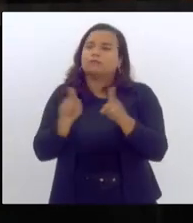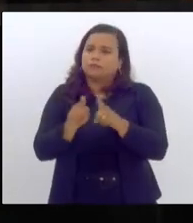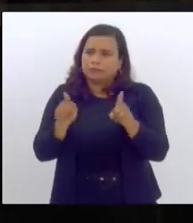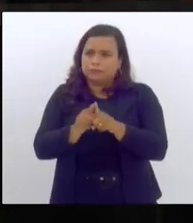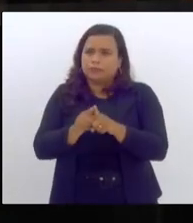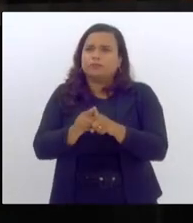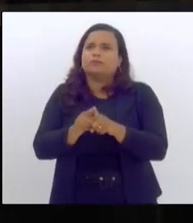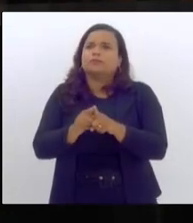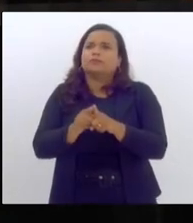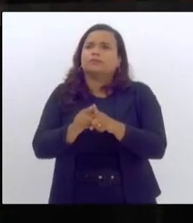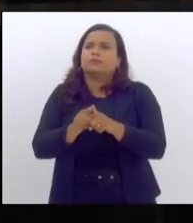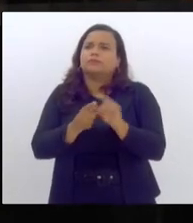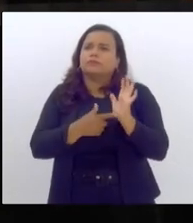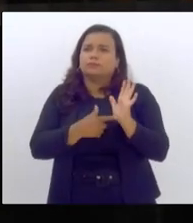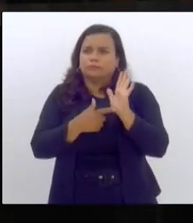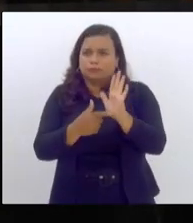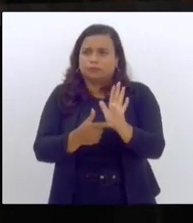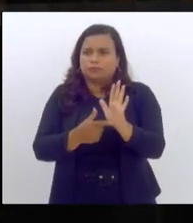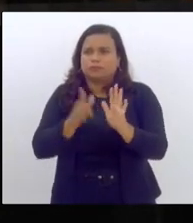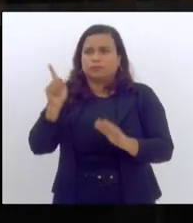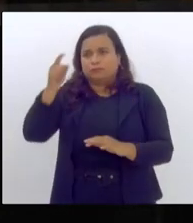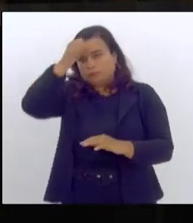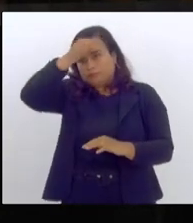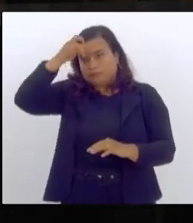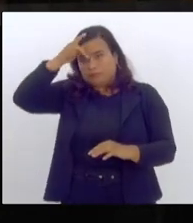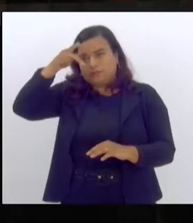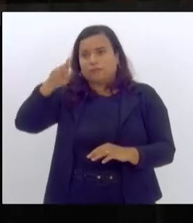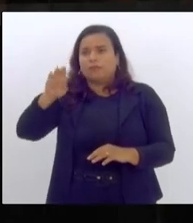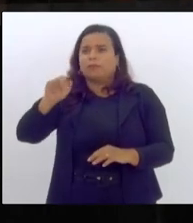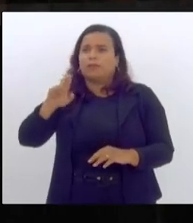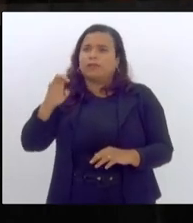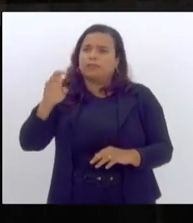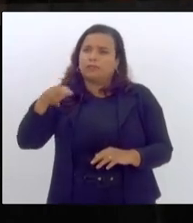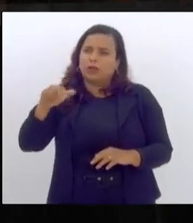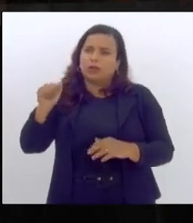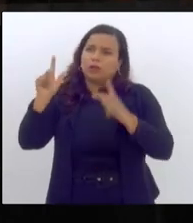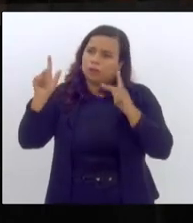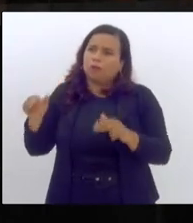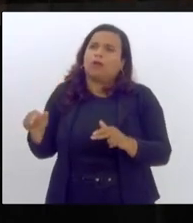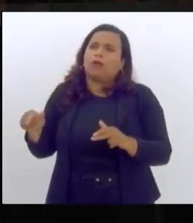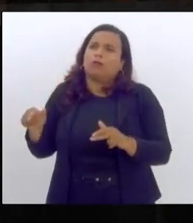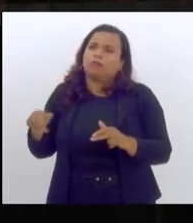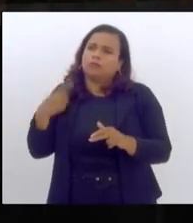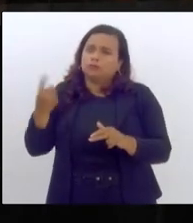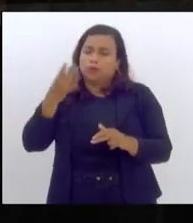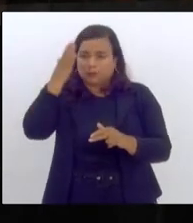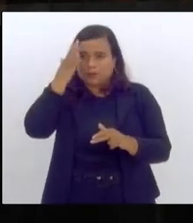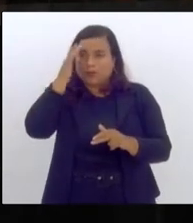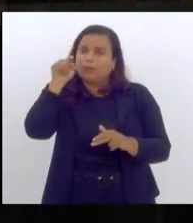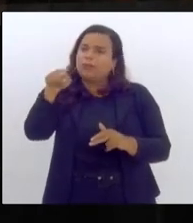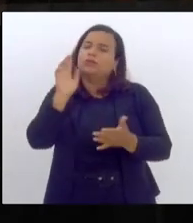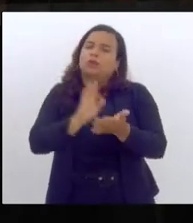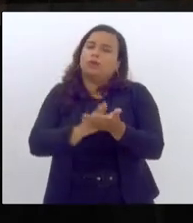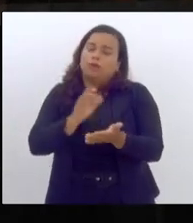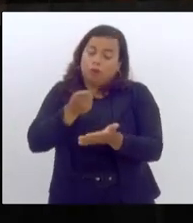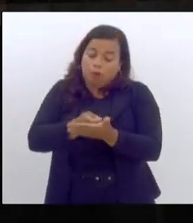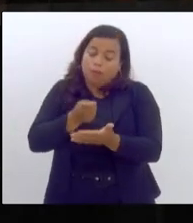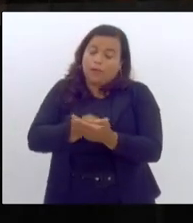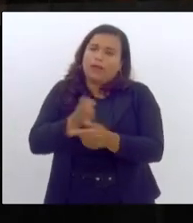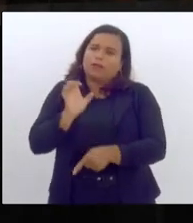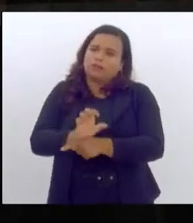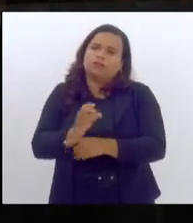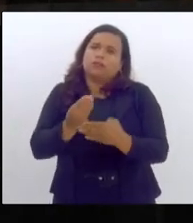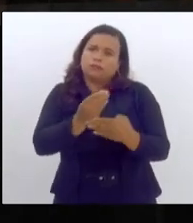que tem produzido a Prefeitura de Barcelona, porque a gente entende que isso, sim, é dever do Estado, mas que